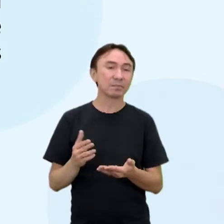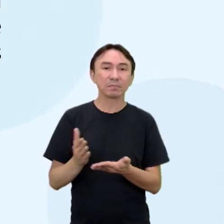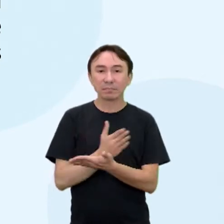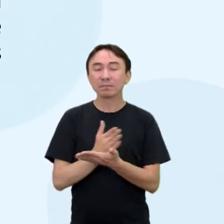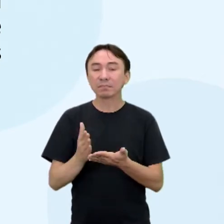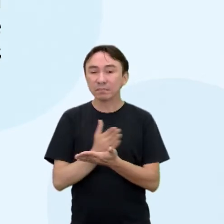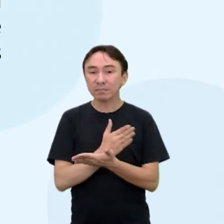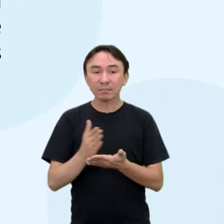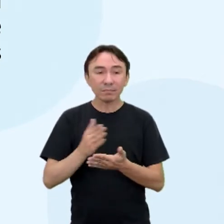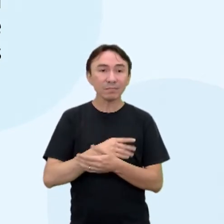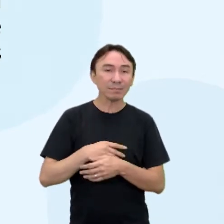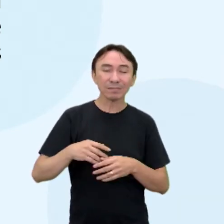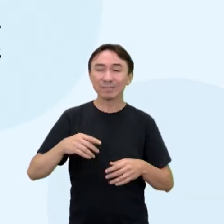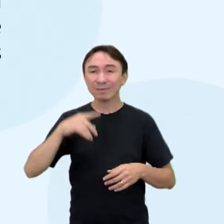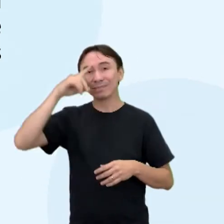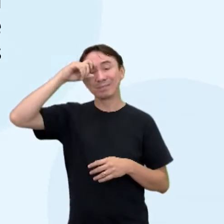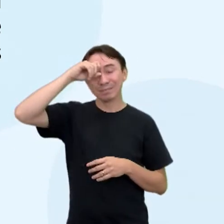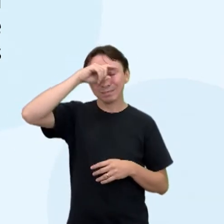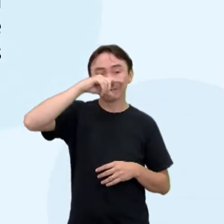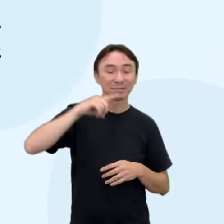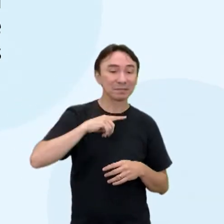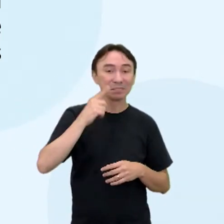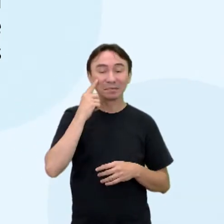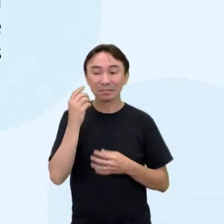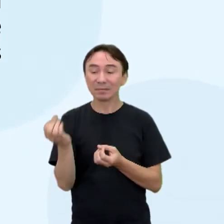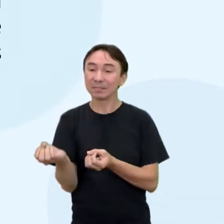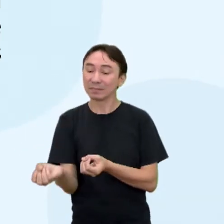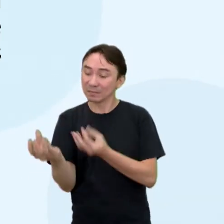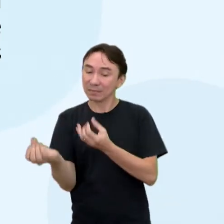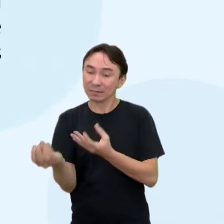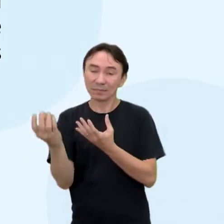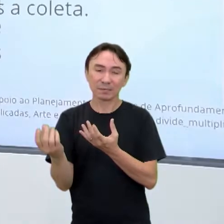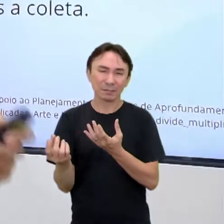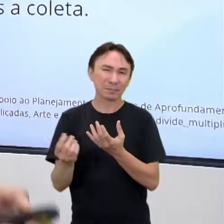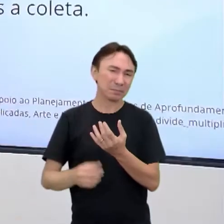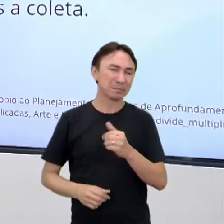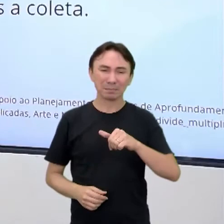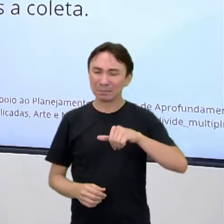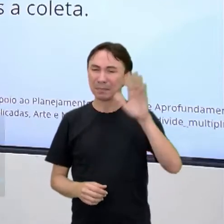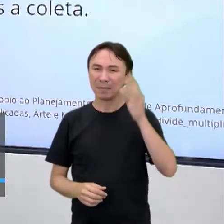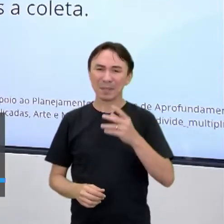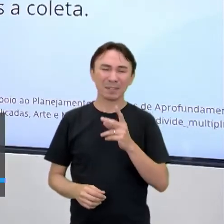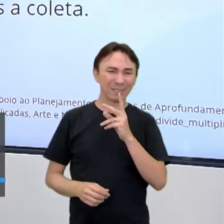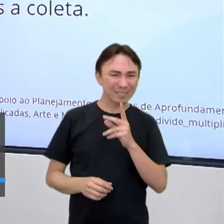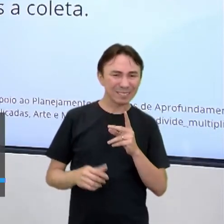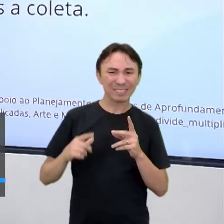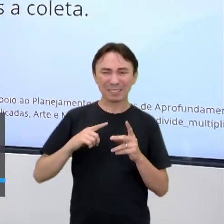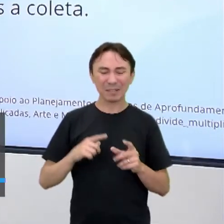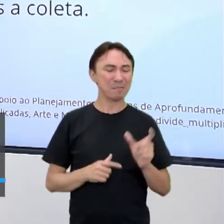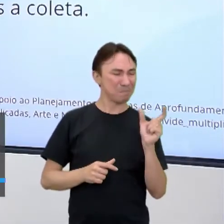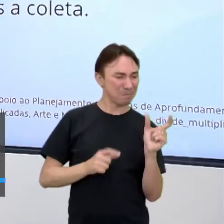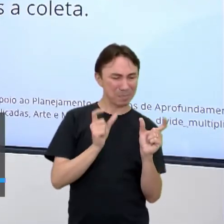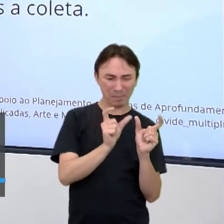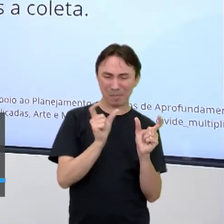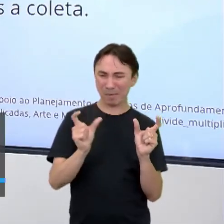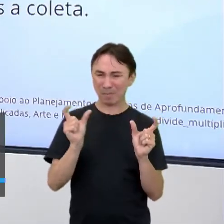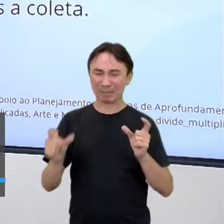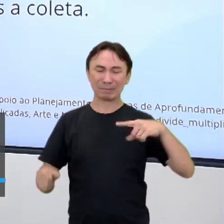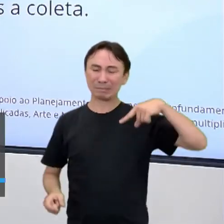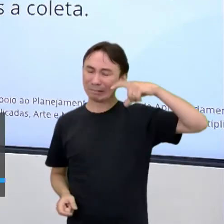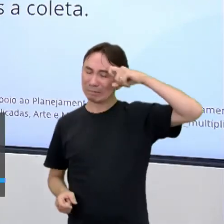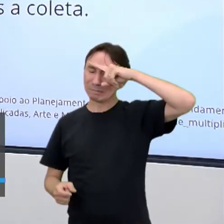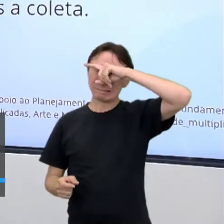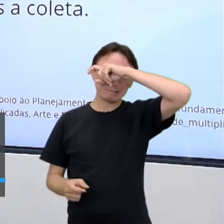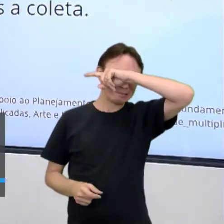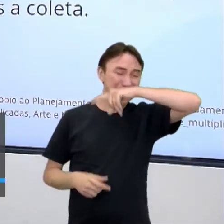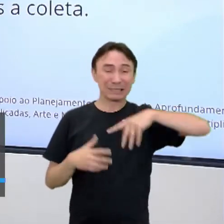prever resultados entre os dados após a coleta. Parece um monte de termo assim difícil, né, essa coisa toda, né,